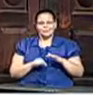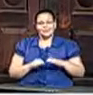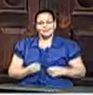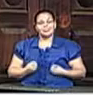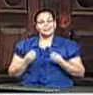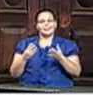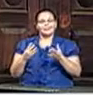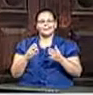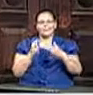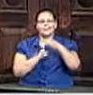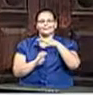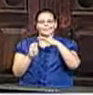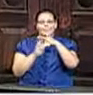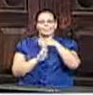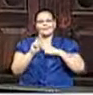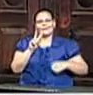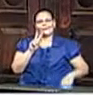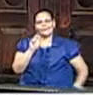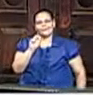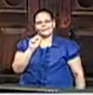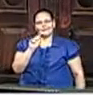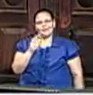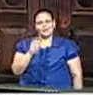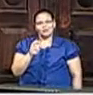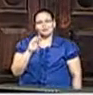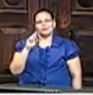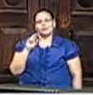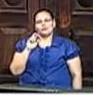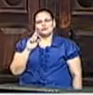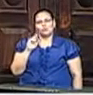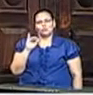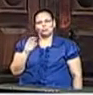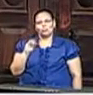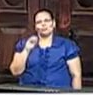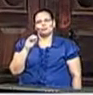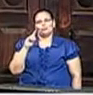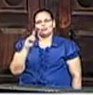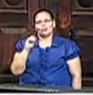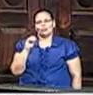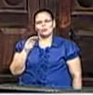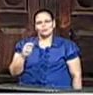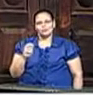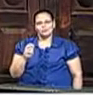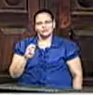Doce. E olha, a Vale do Rio Doce